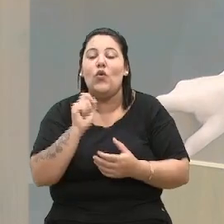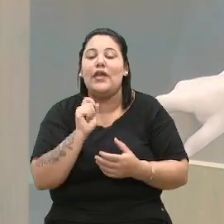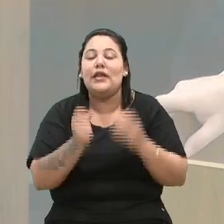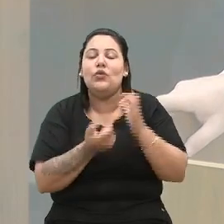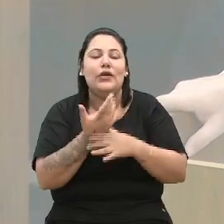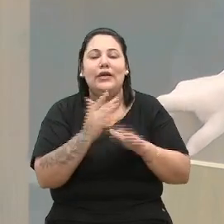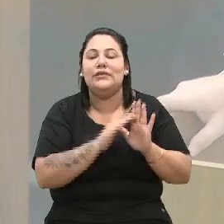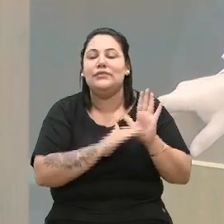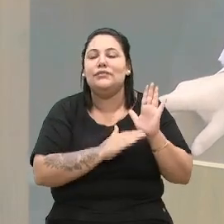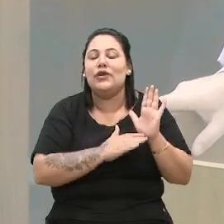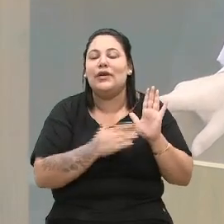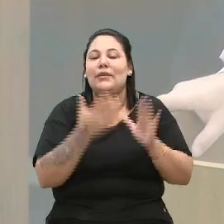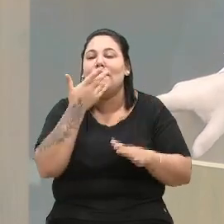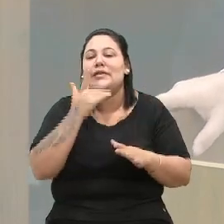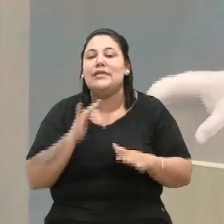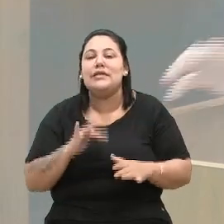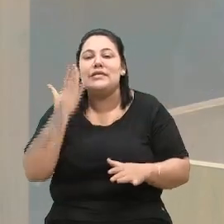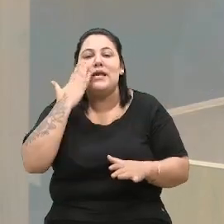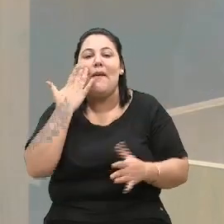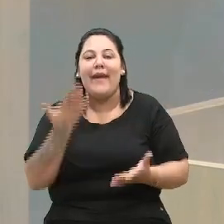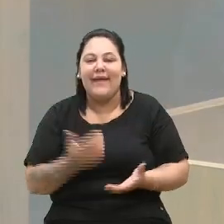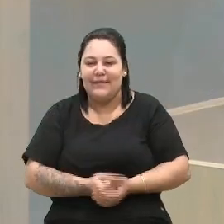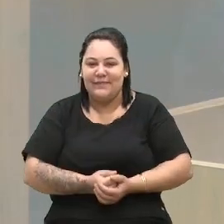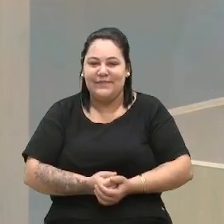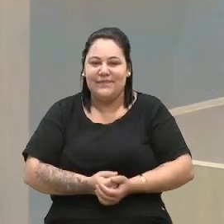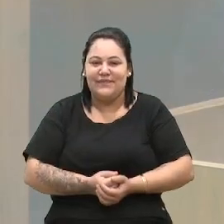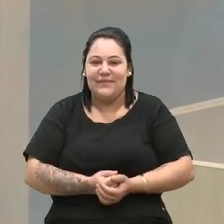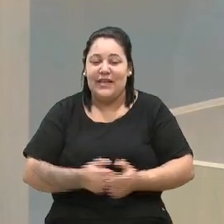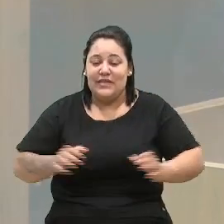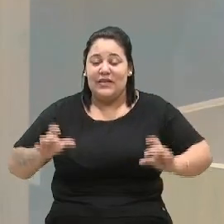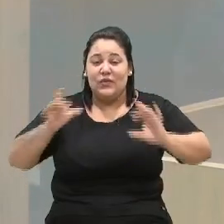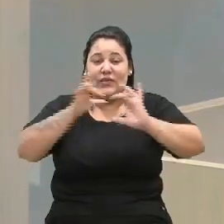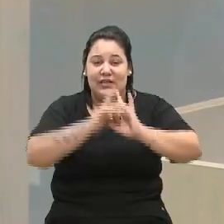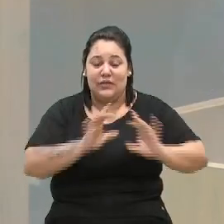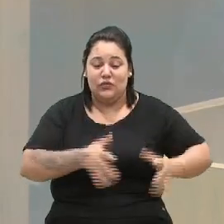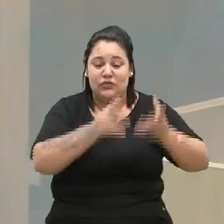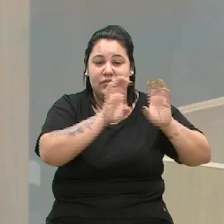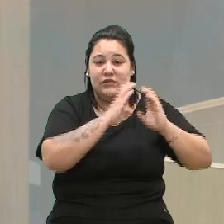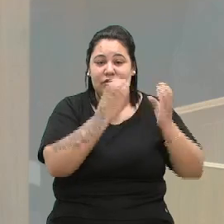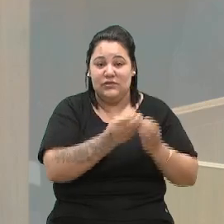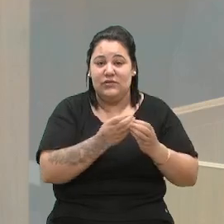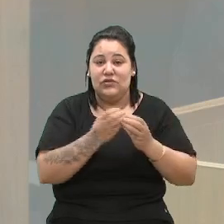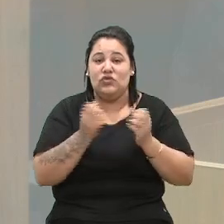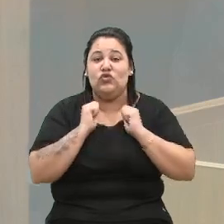parte. Essa junção do engajamento comunitário com a educação patrimonial,